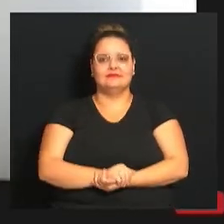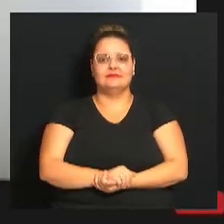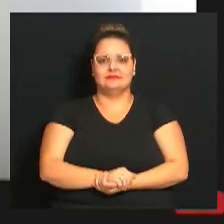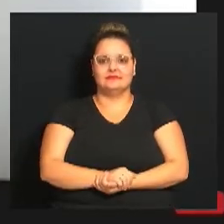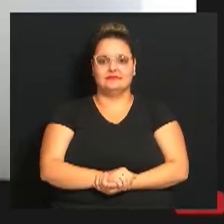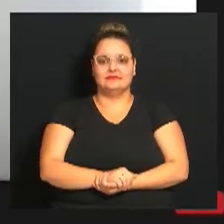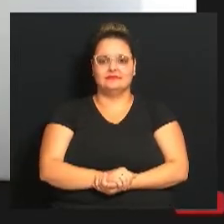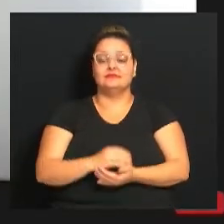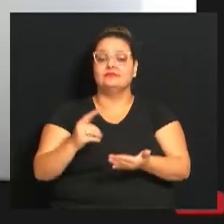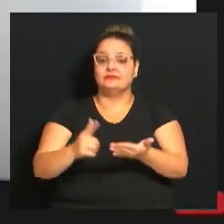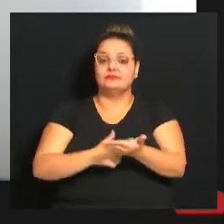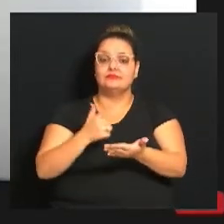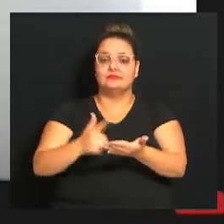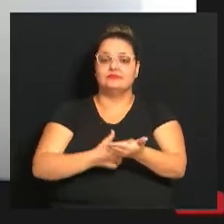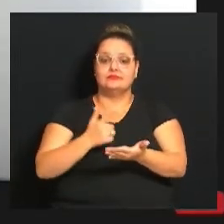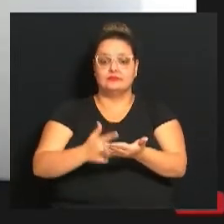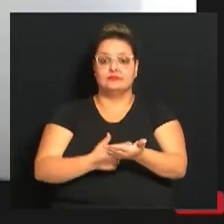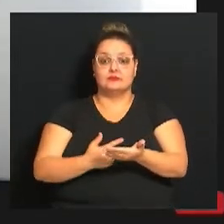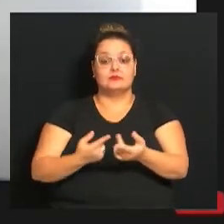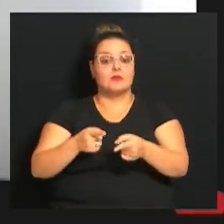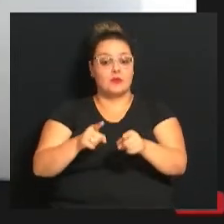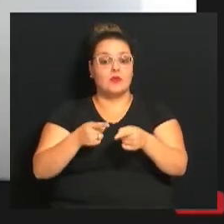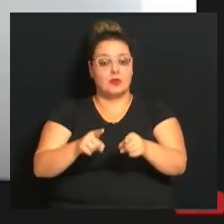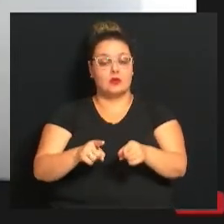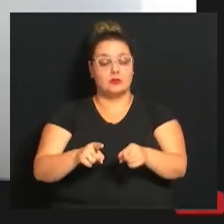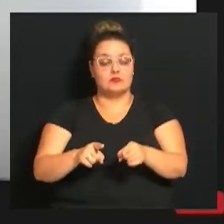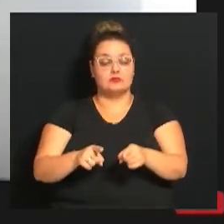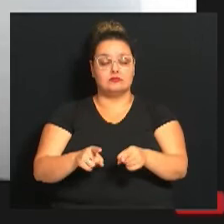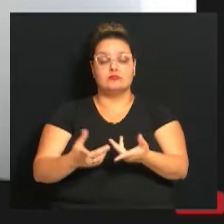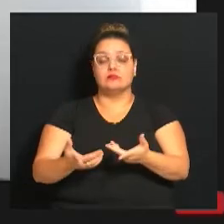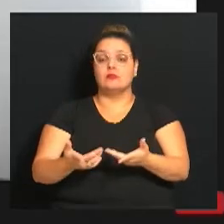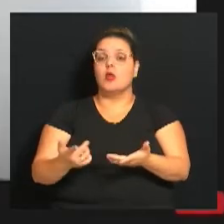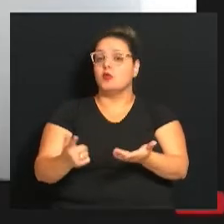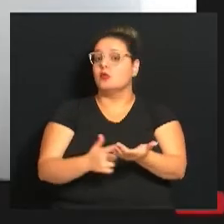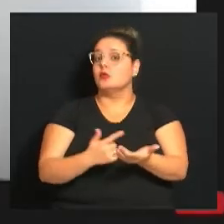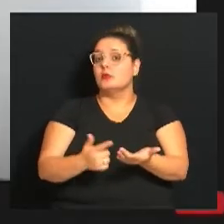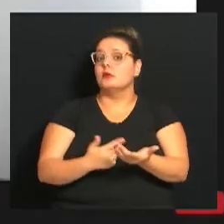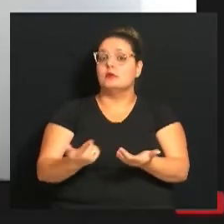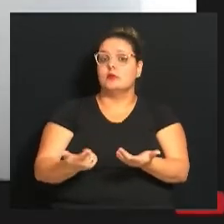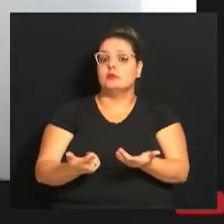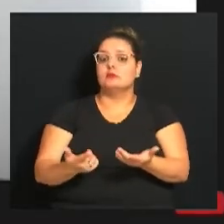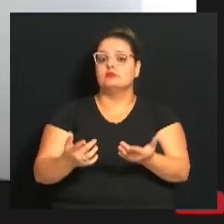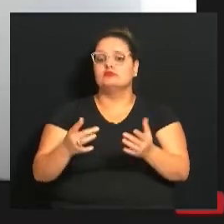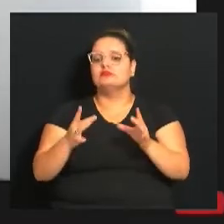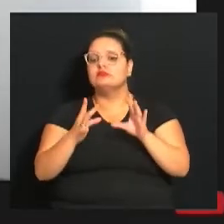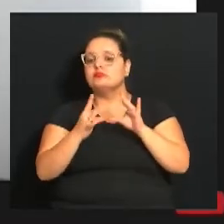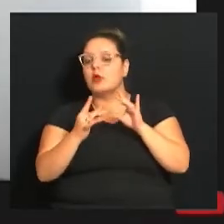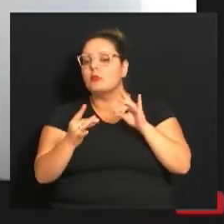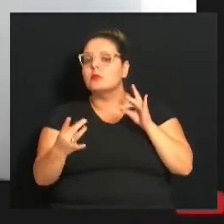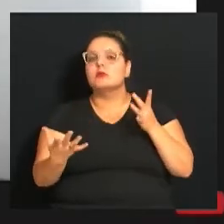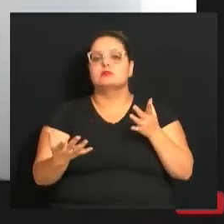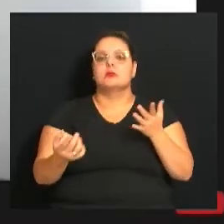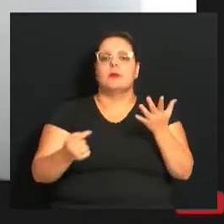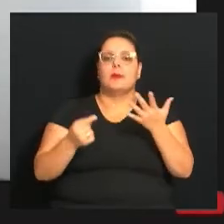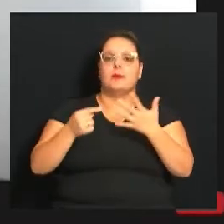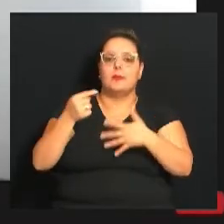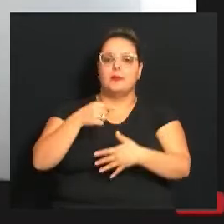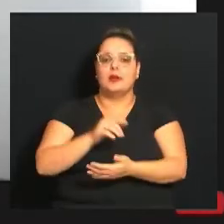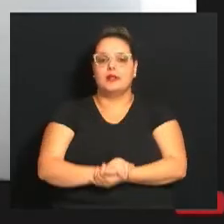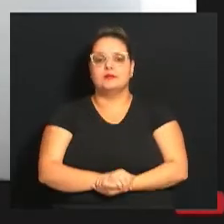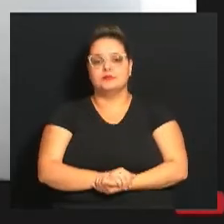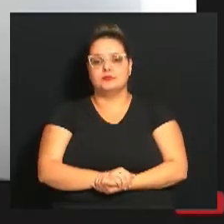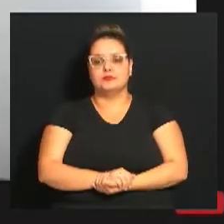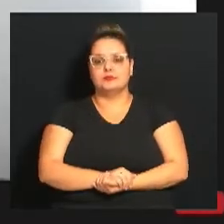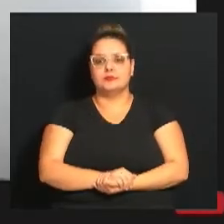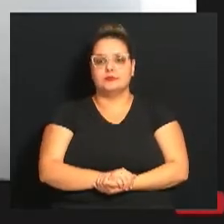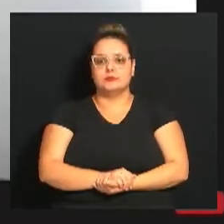livro são muitas provocações, insights e apontando algumas coisas para o futuro. Tem um prefácio